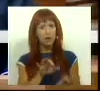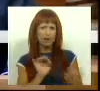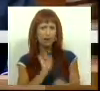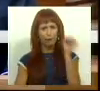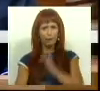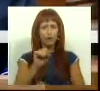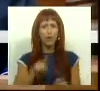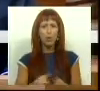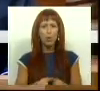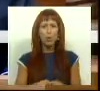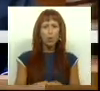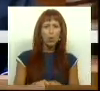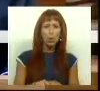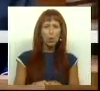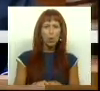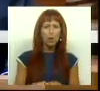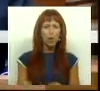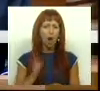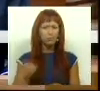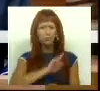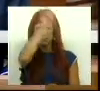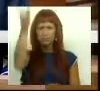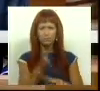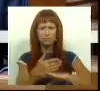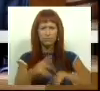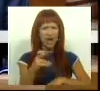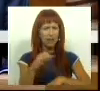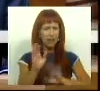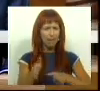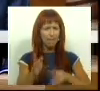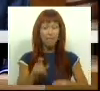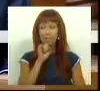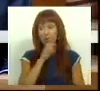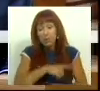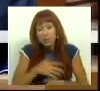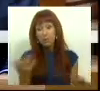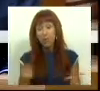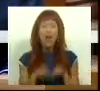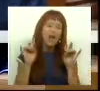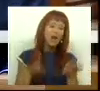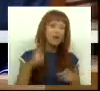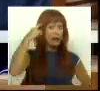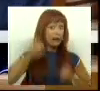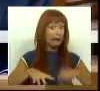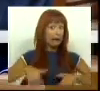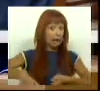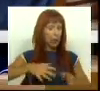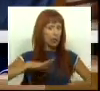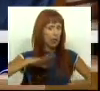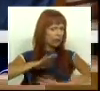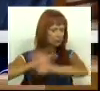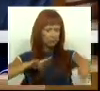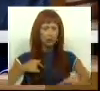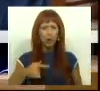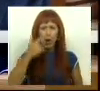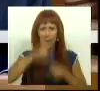oficial para não ter que se deslocar aos estúdios da RTP, provavelmente para evitar os protestos na rua e para